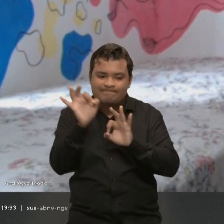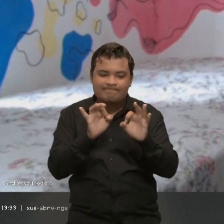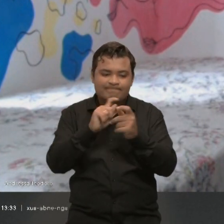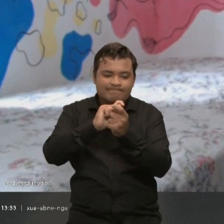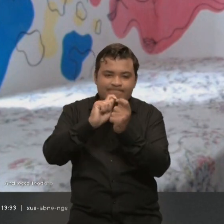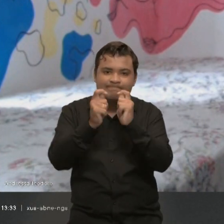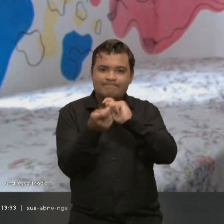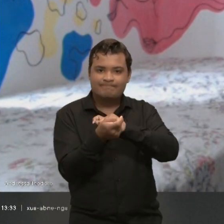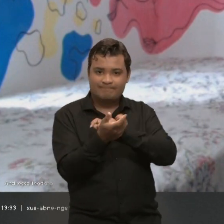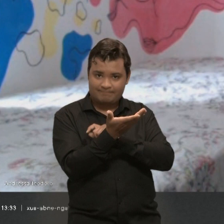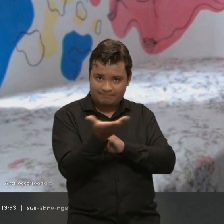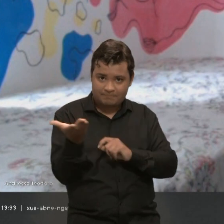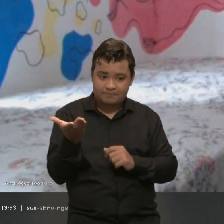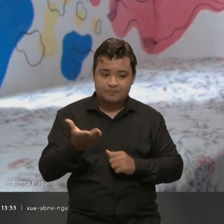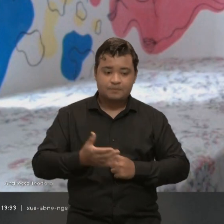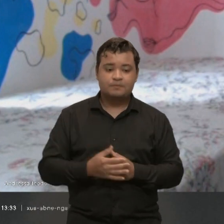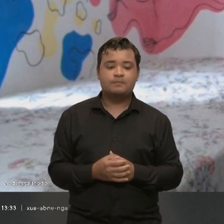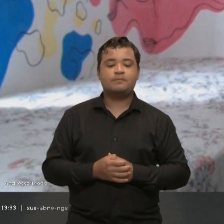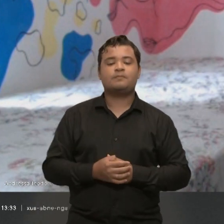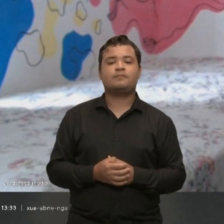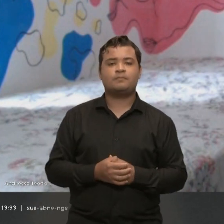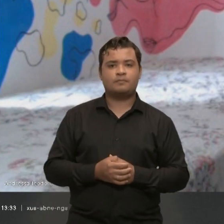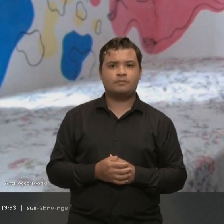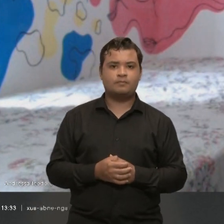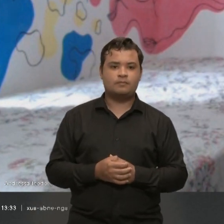e, consequentemente, né,